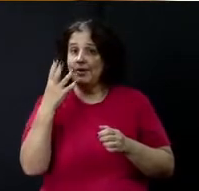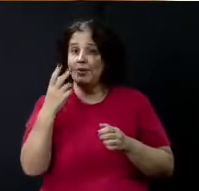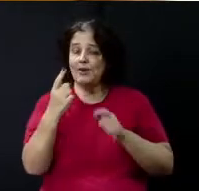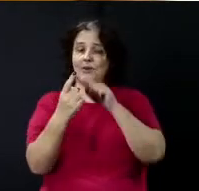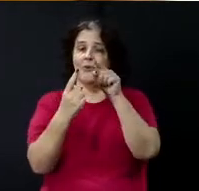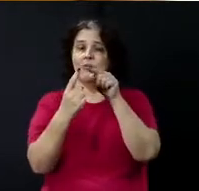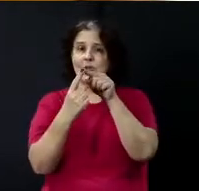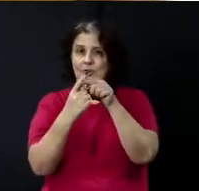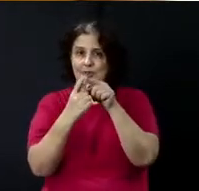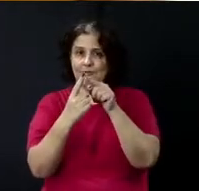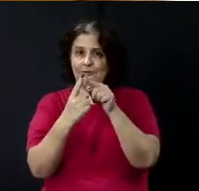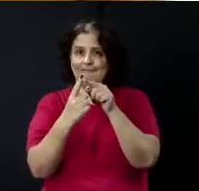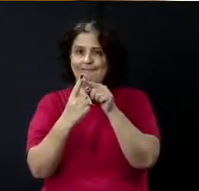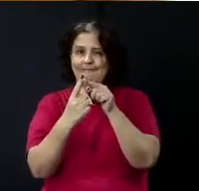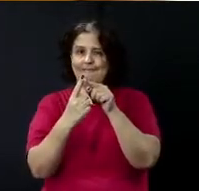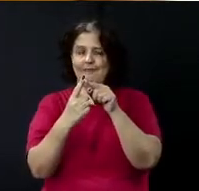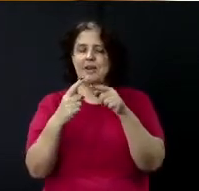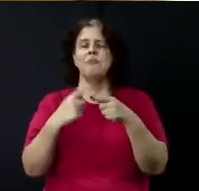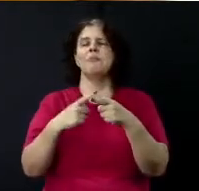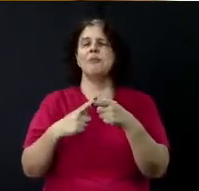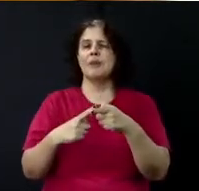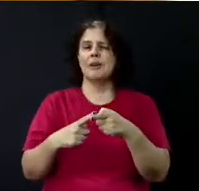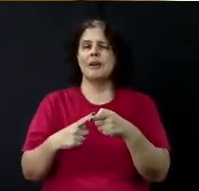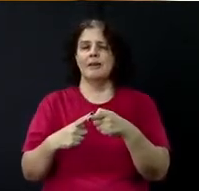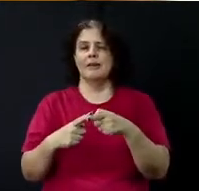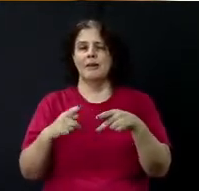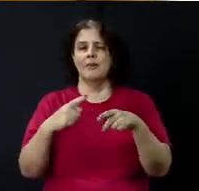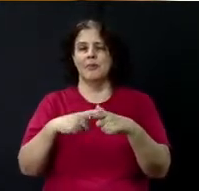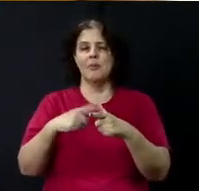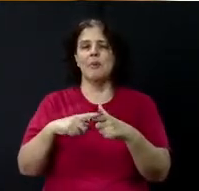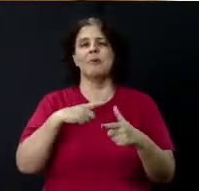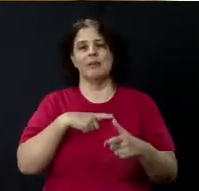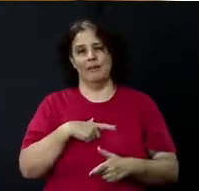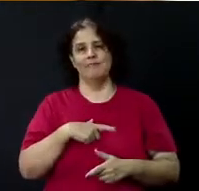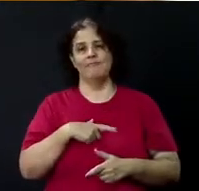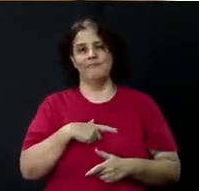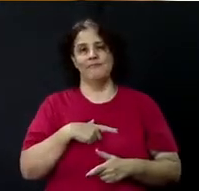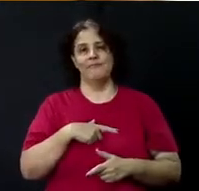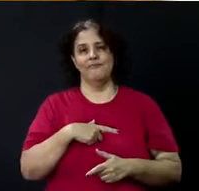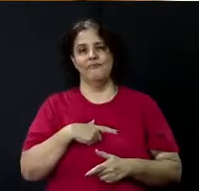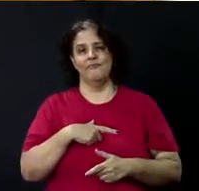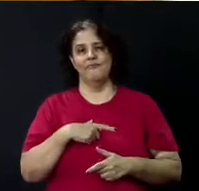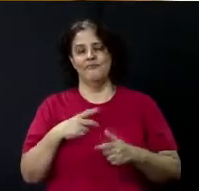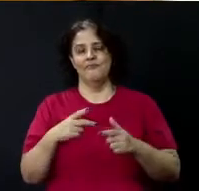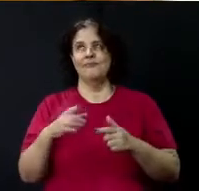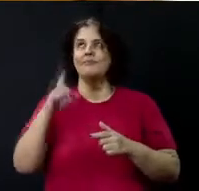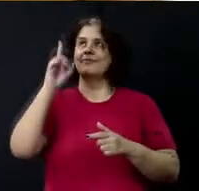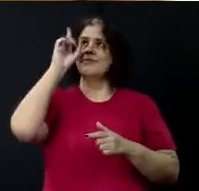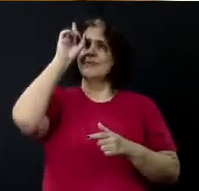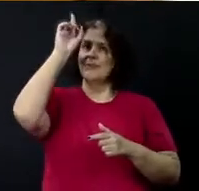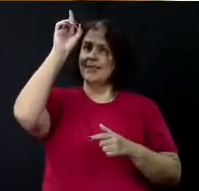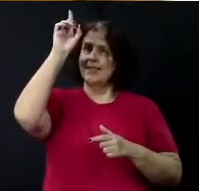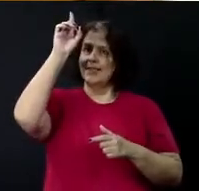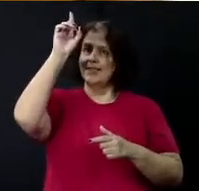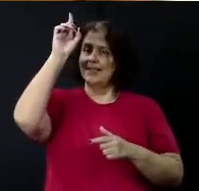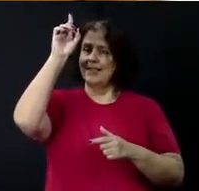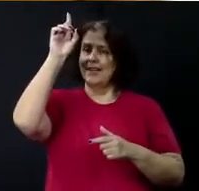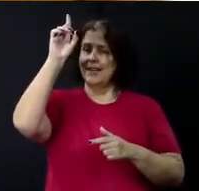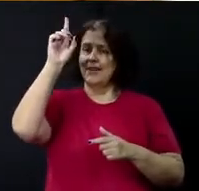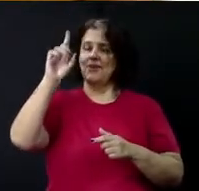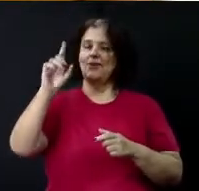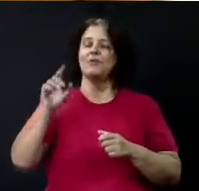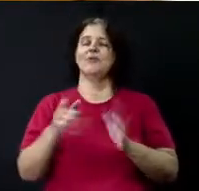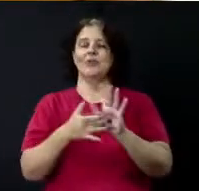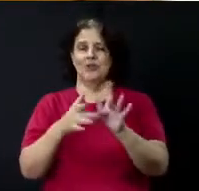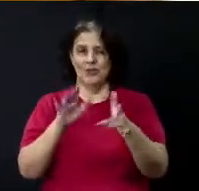Por que os problemas existem? Sempre tem um objetivo. A divindade, que era Jesus Cristo, e